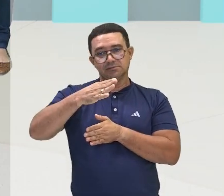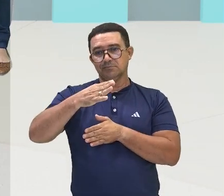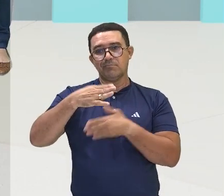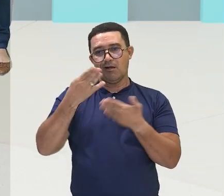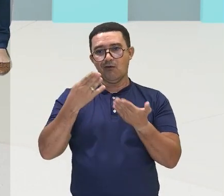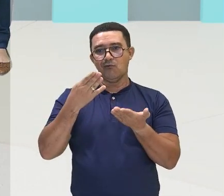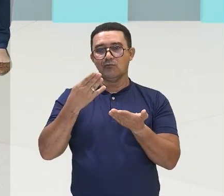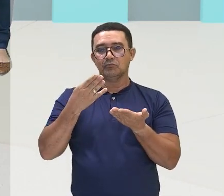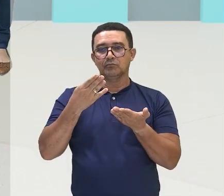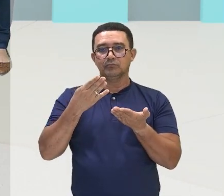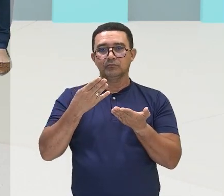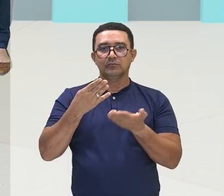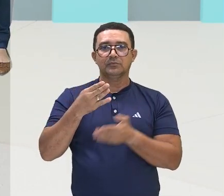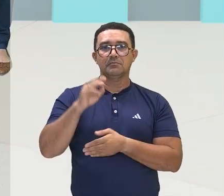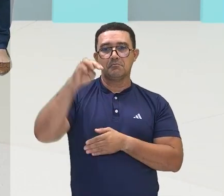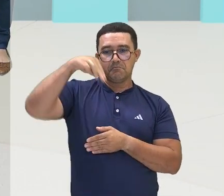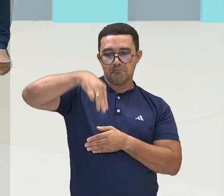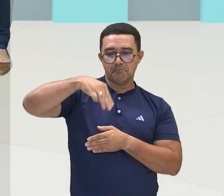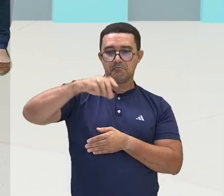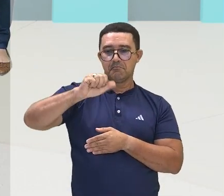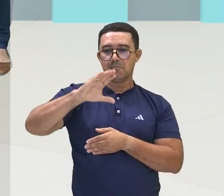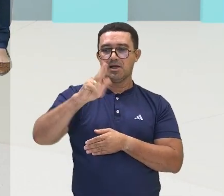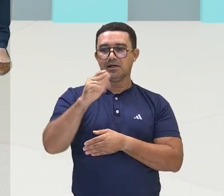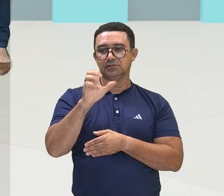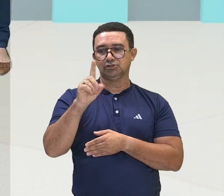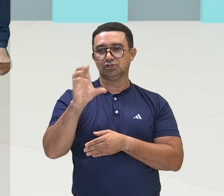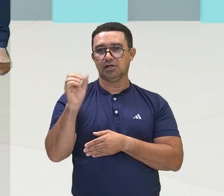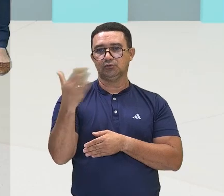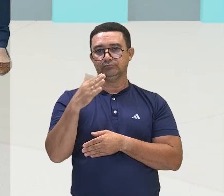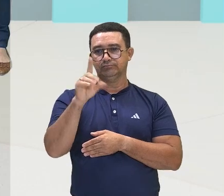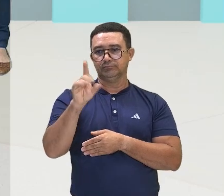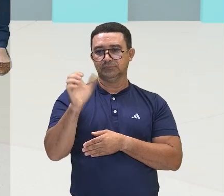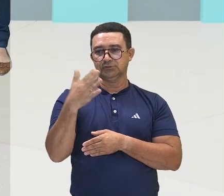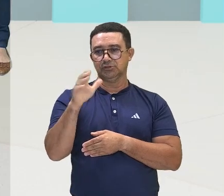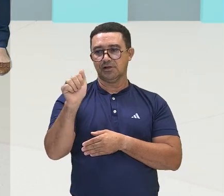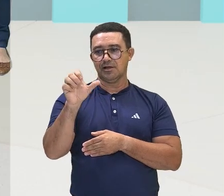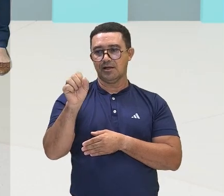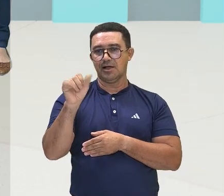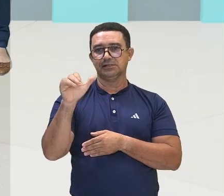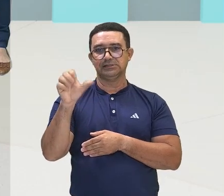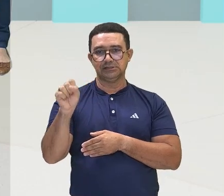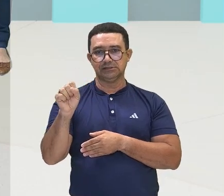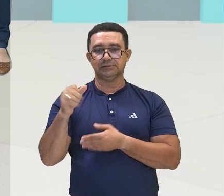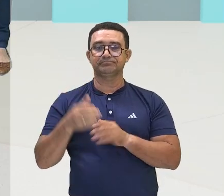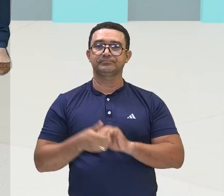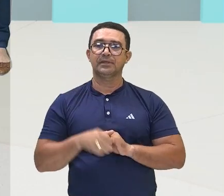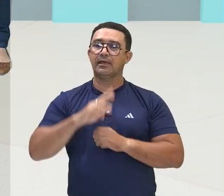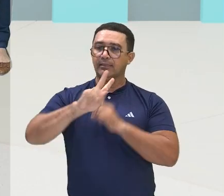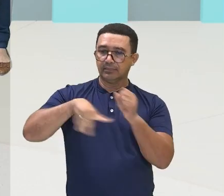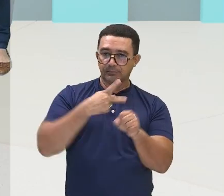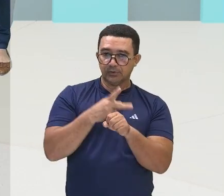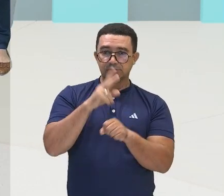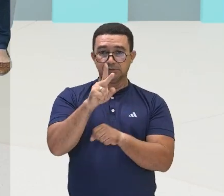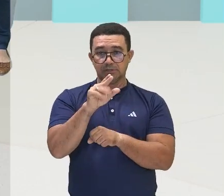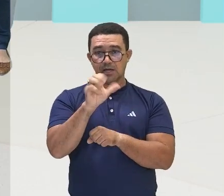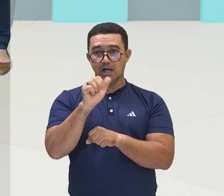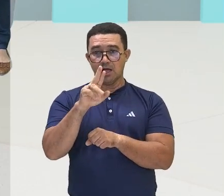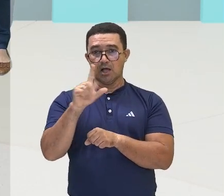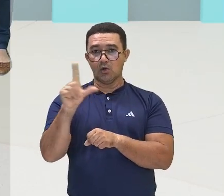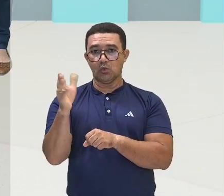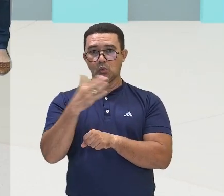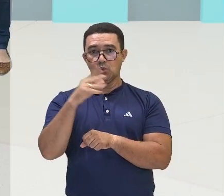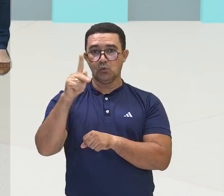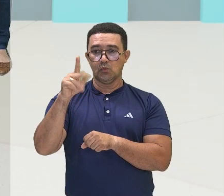o topo desse realismo brasileiro. Depois eu vou ter Raul Pompeia, mas lembrando que Raul Pompeia fica entre